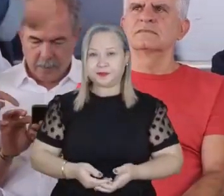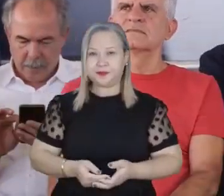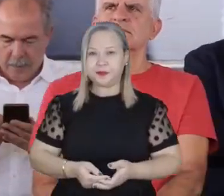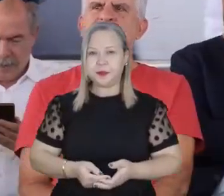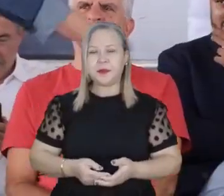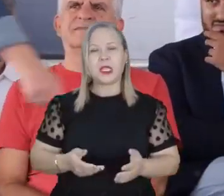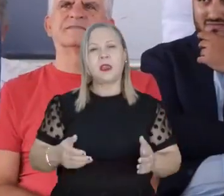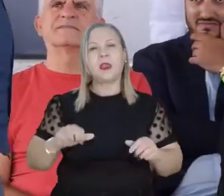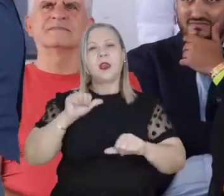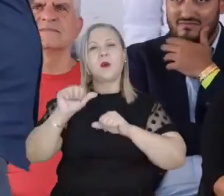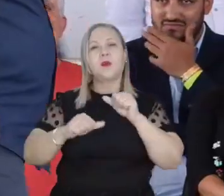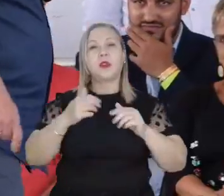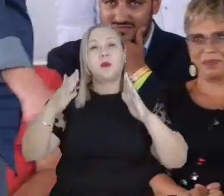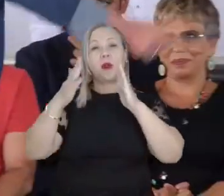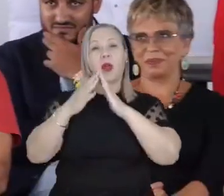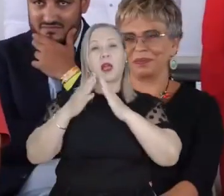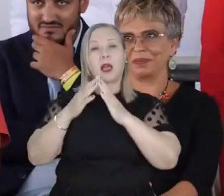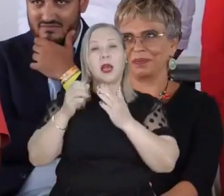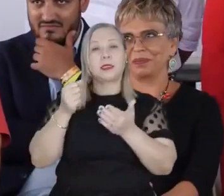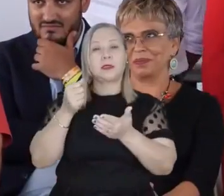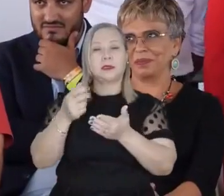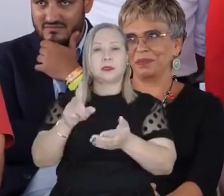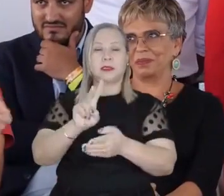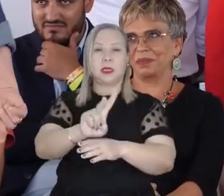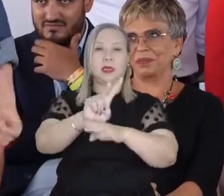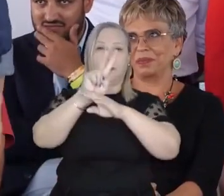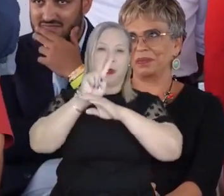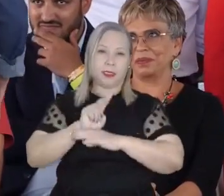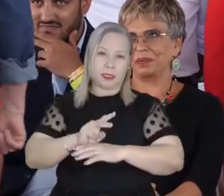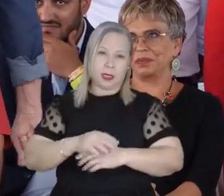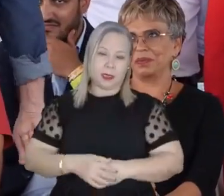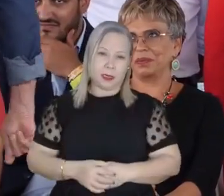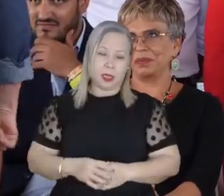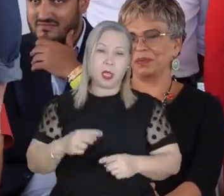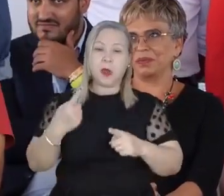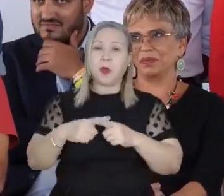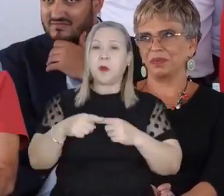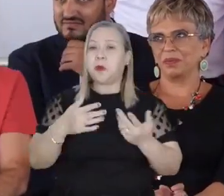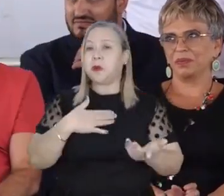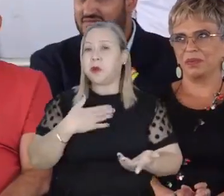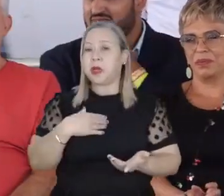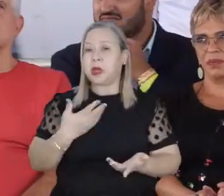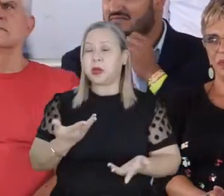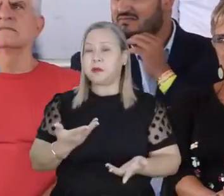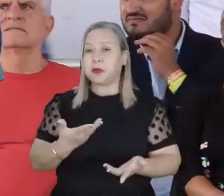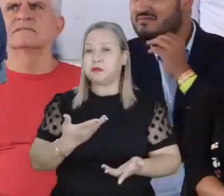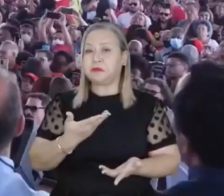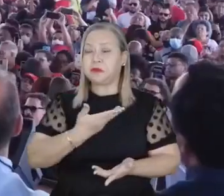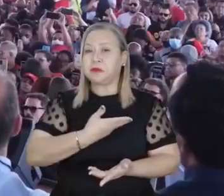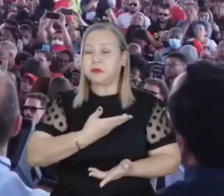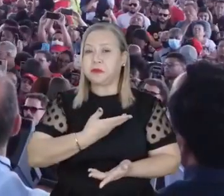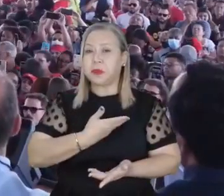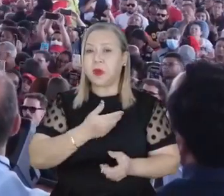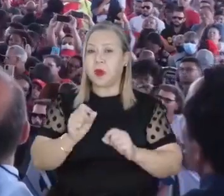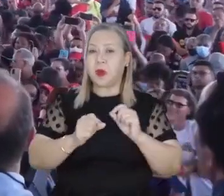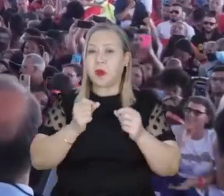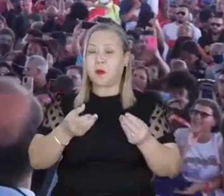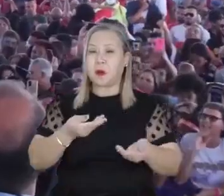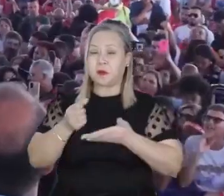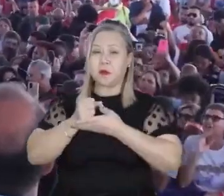bom tempo, porque era meu compadre que me emprestou a casa, e paguei um preço por conta disso, porque a imprensa não dá